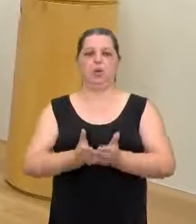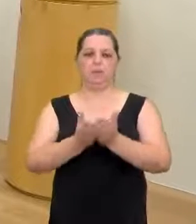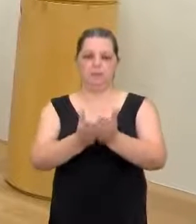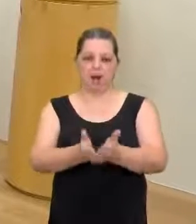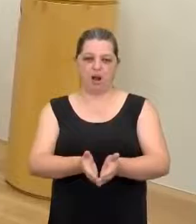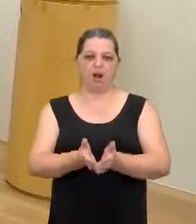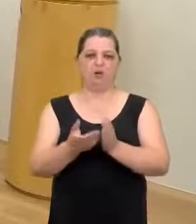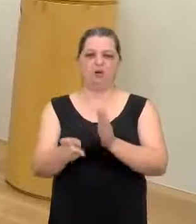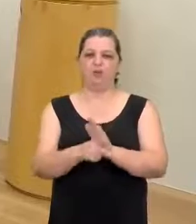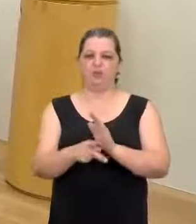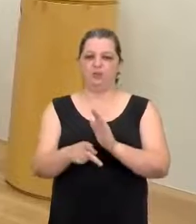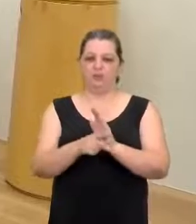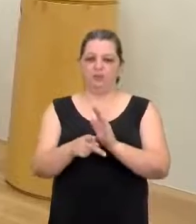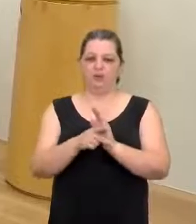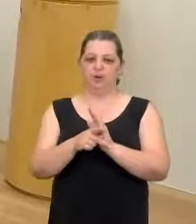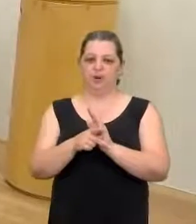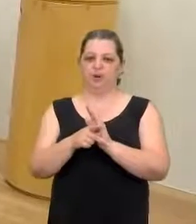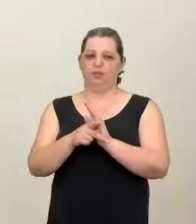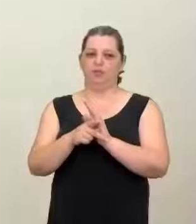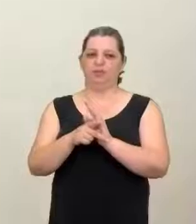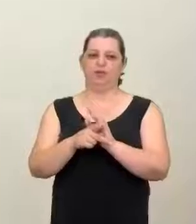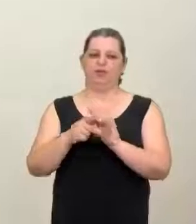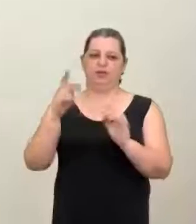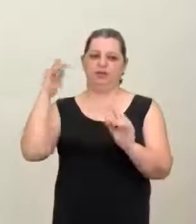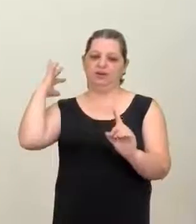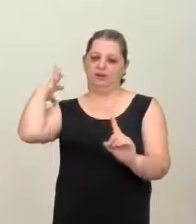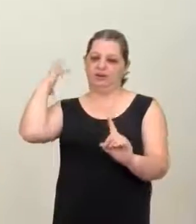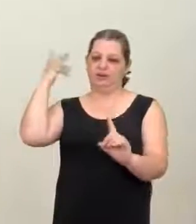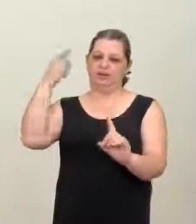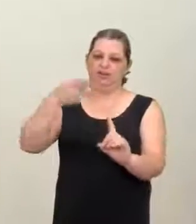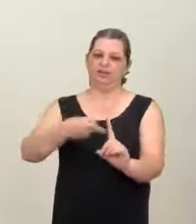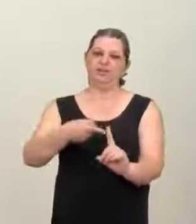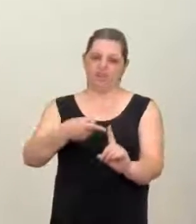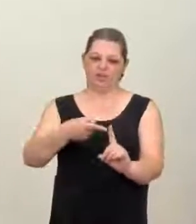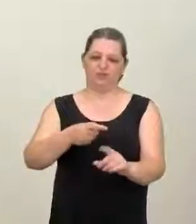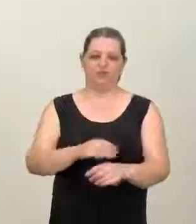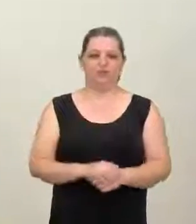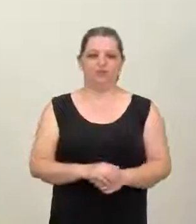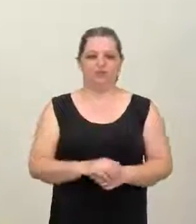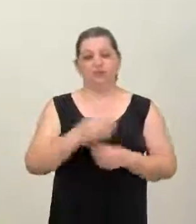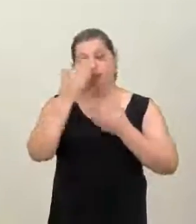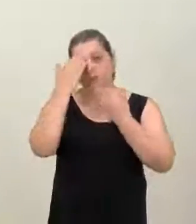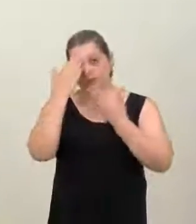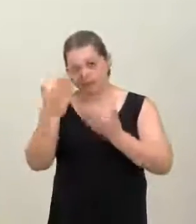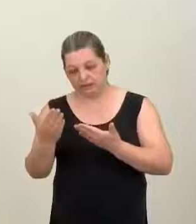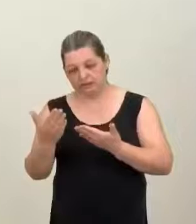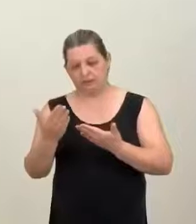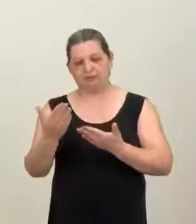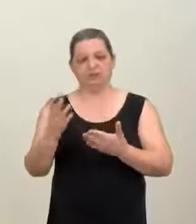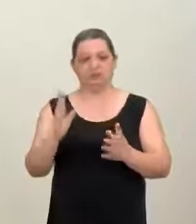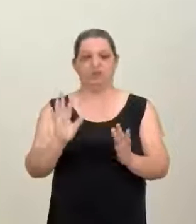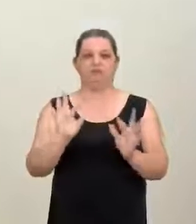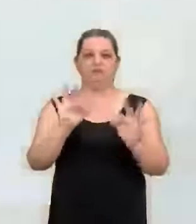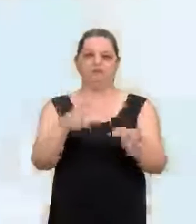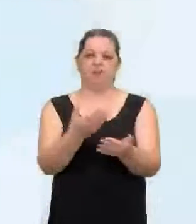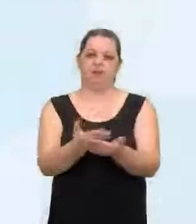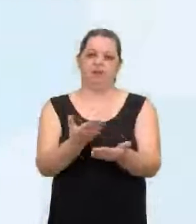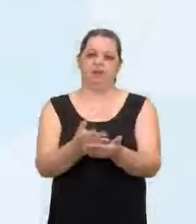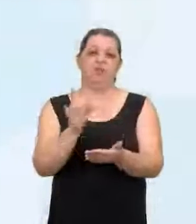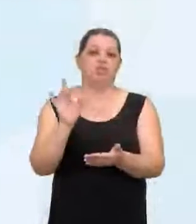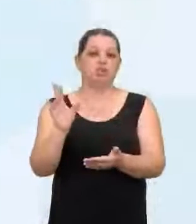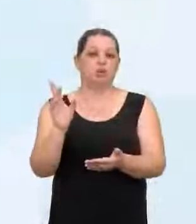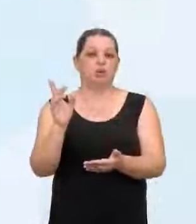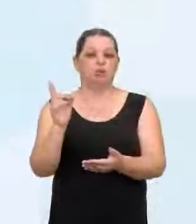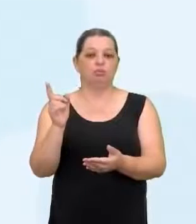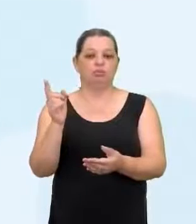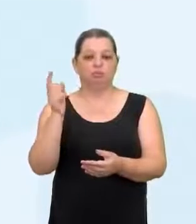bem mesmo. legal, é isso mesmo, é isso mesmo. Professora Andréia, muito obrigado. Então, estamos terminando a nossa aula, só retomando aí o que